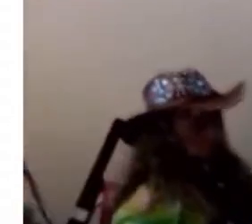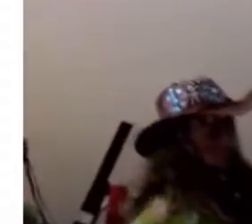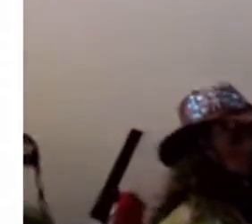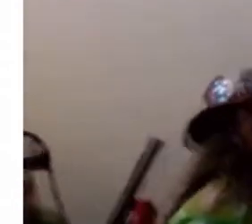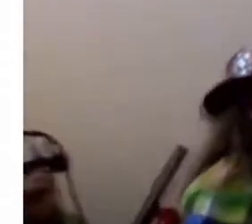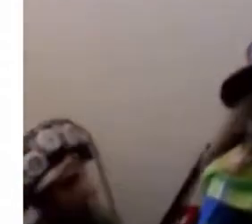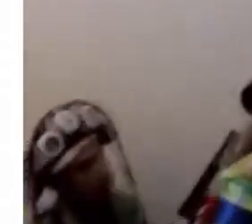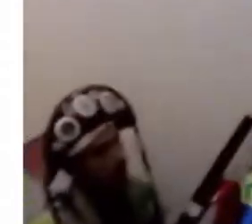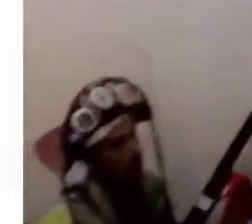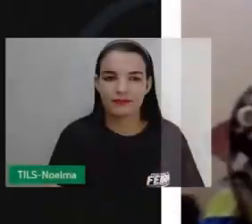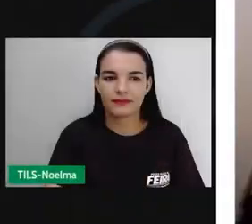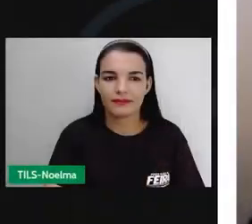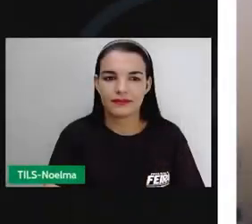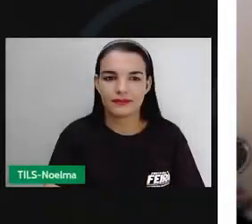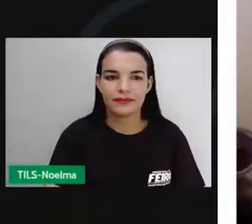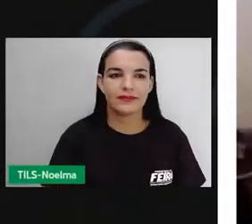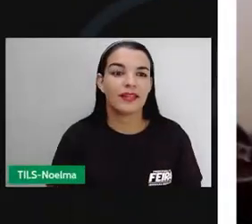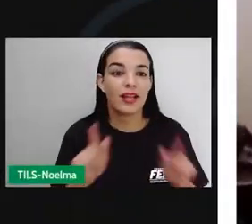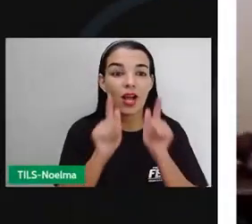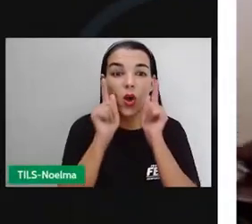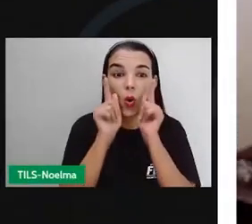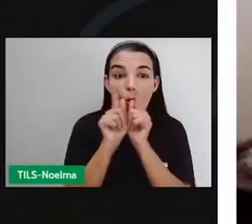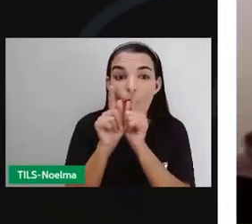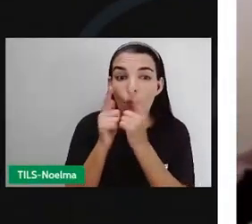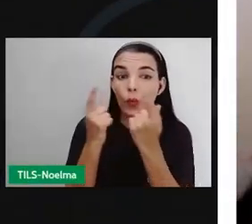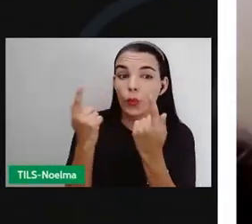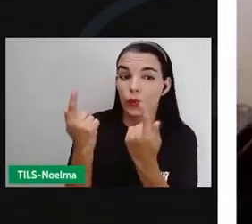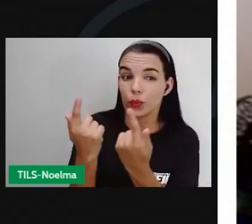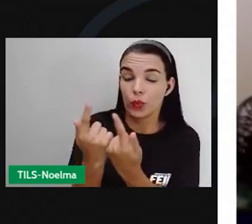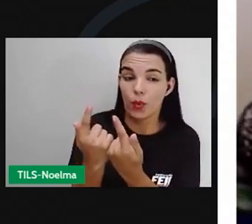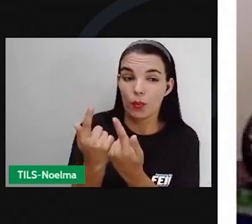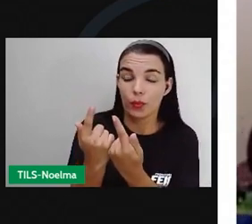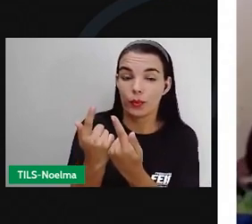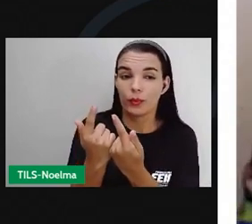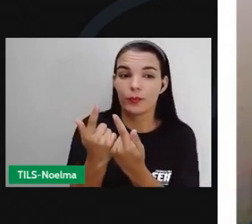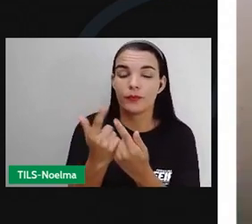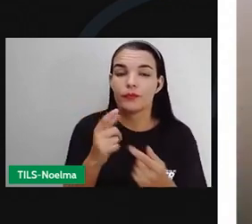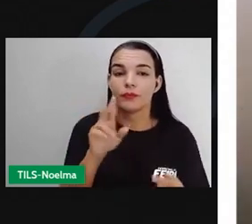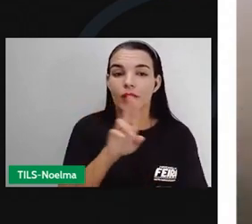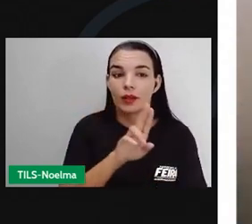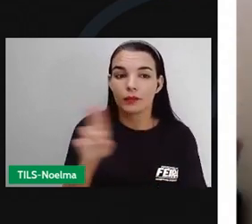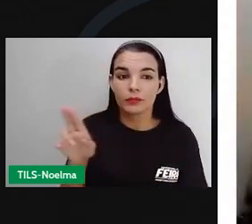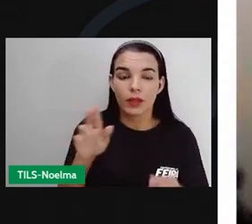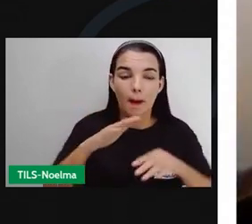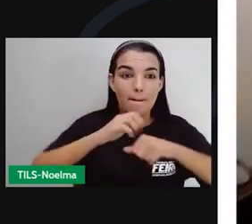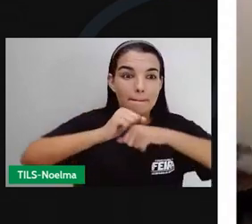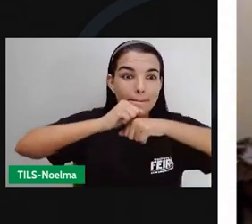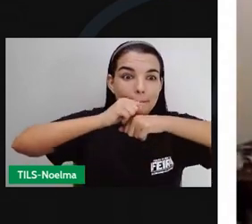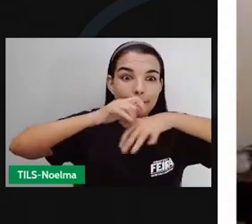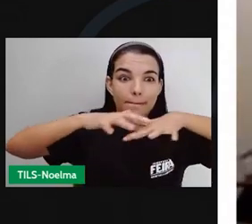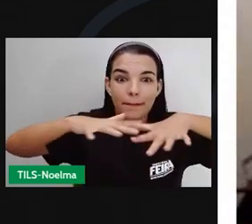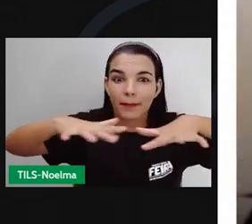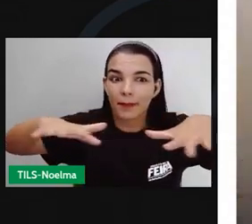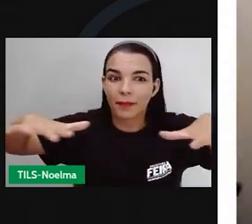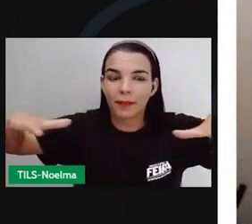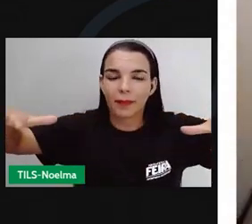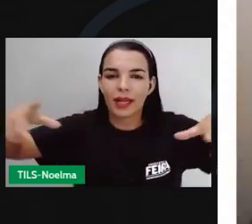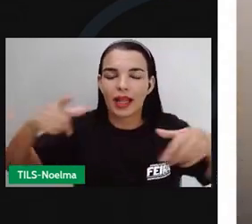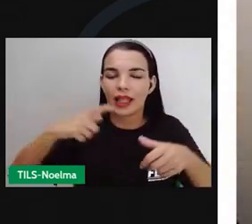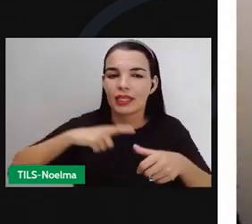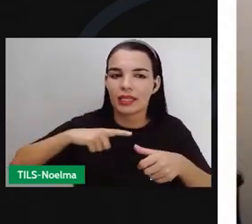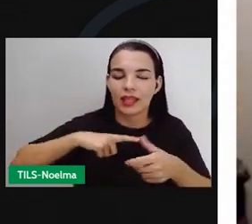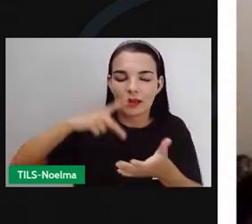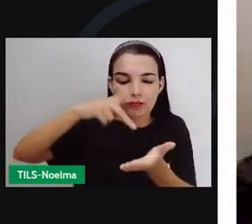O grupo de chachado Cabras de Lampião é o maior divulgador desta dança e mantém a originalidade e a